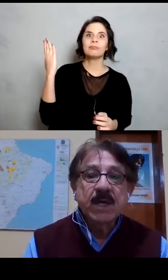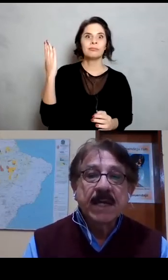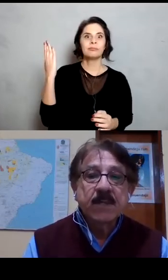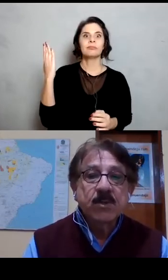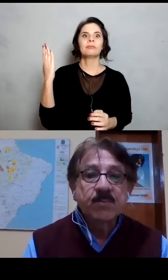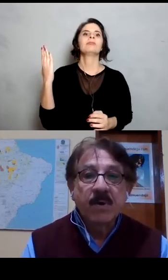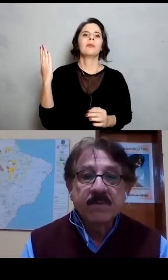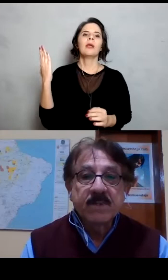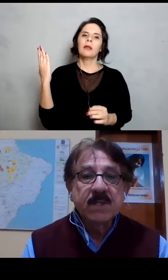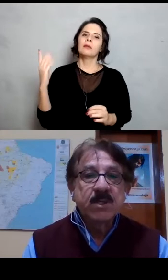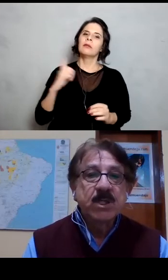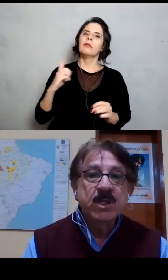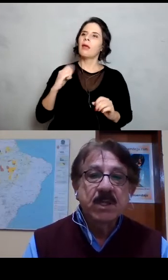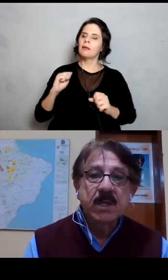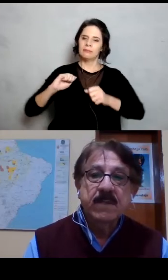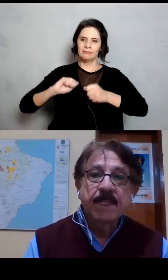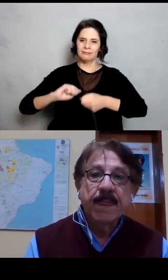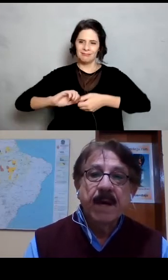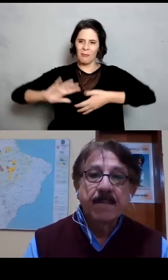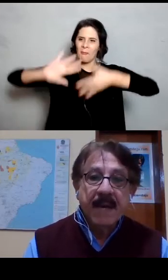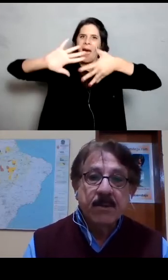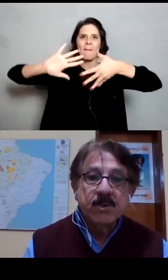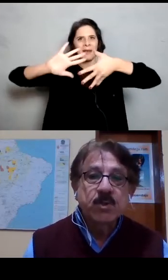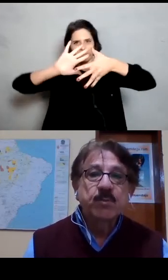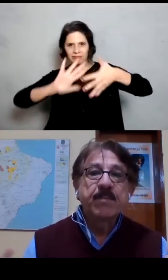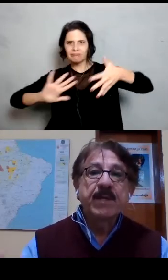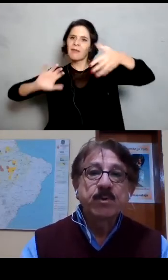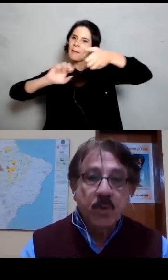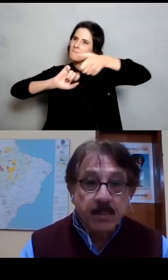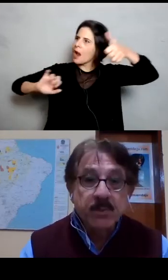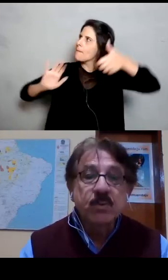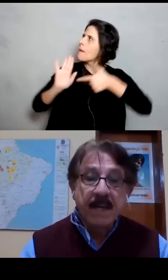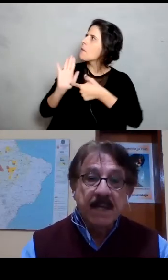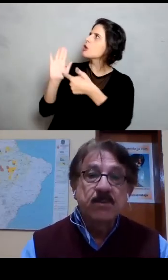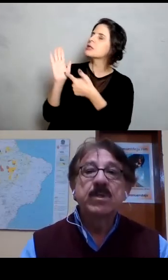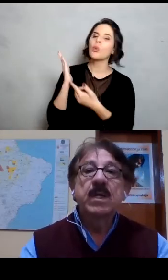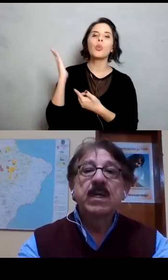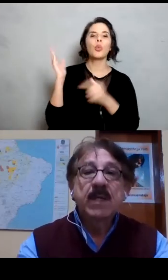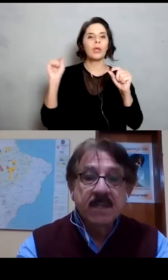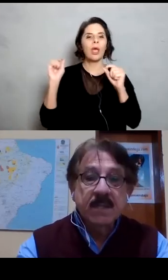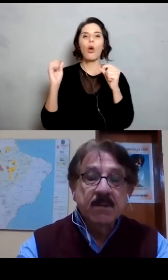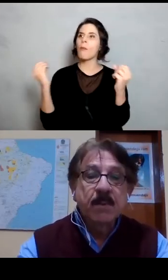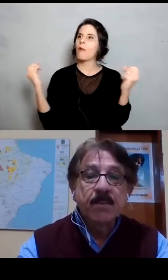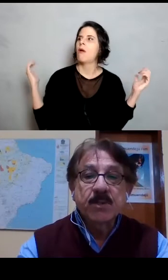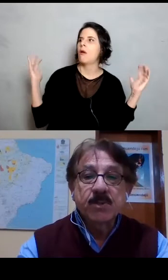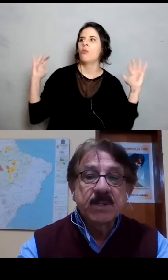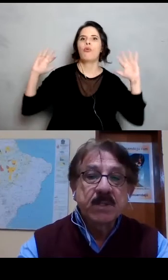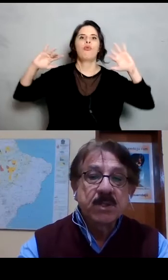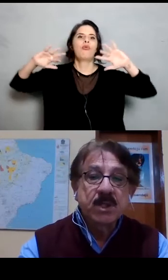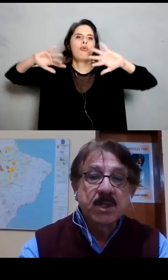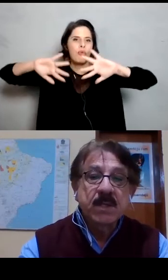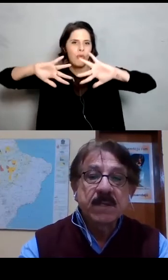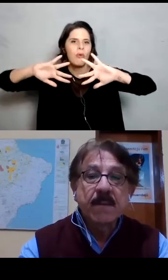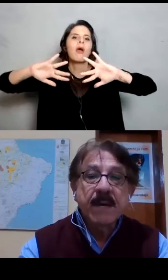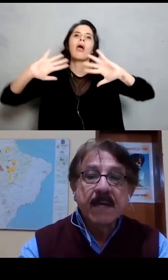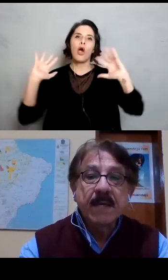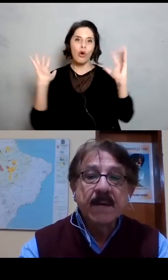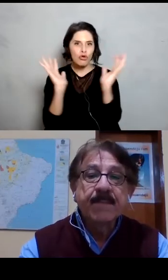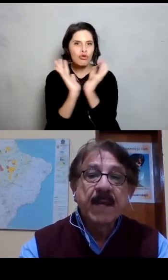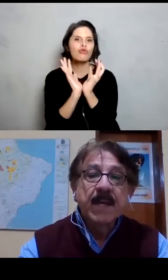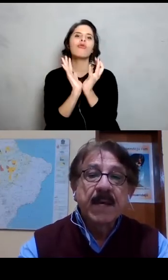de chegada dos povos indígenas à América, ou seja, os primeiros grupos humanos, e que são as populações indígenas